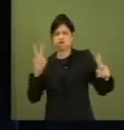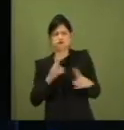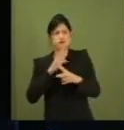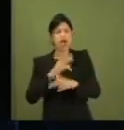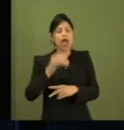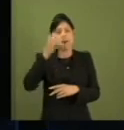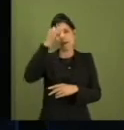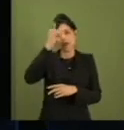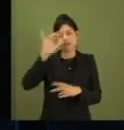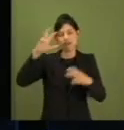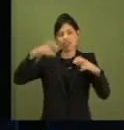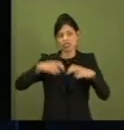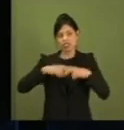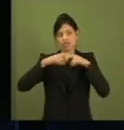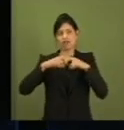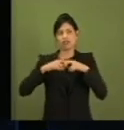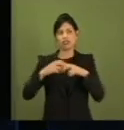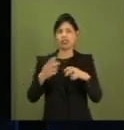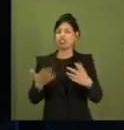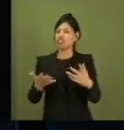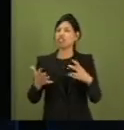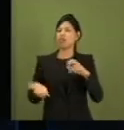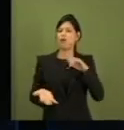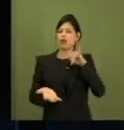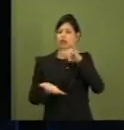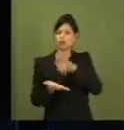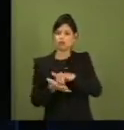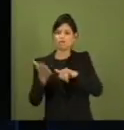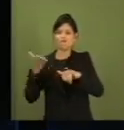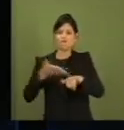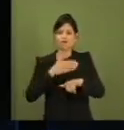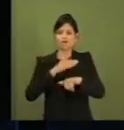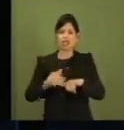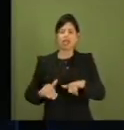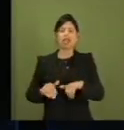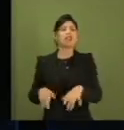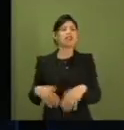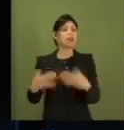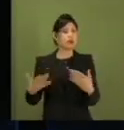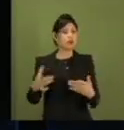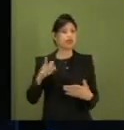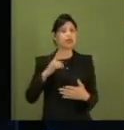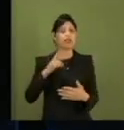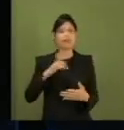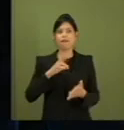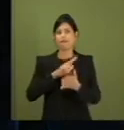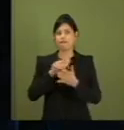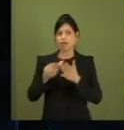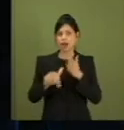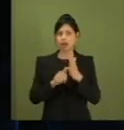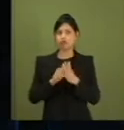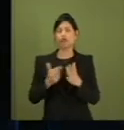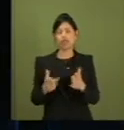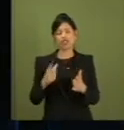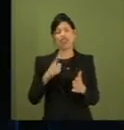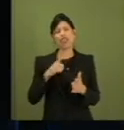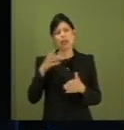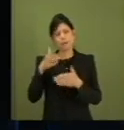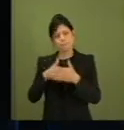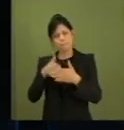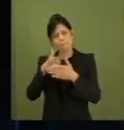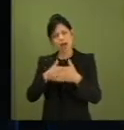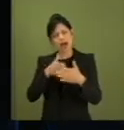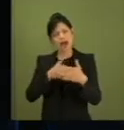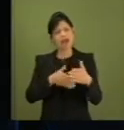veículos de transporte estão sendo bloqueados porque não pode se deslocar para regiões do estado, porque há barreiras, não dá, só vai